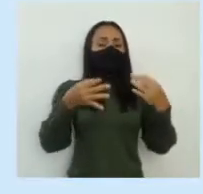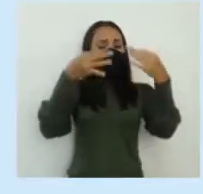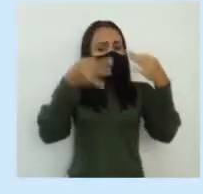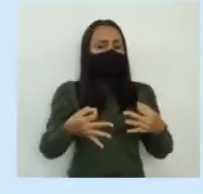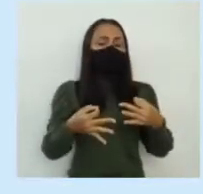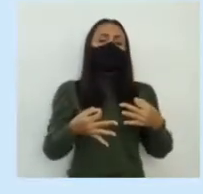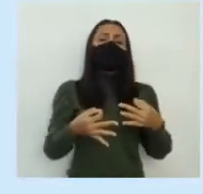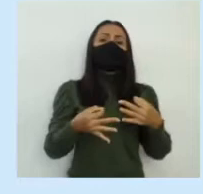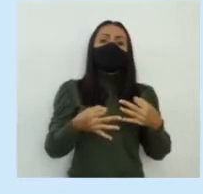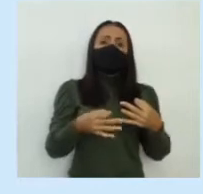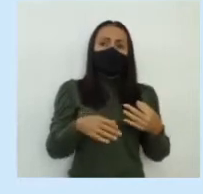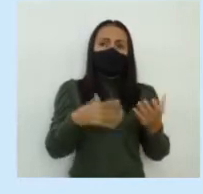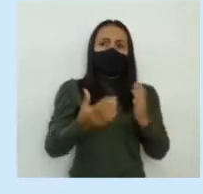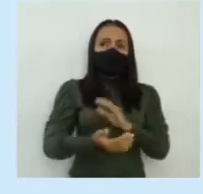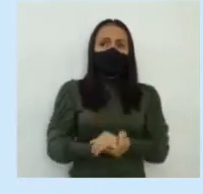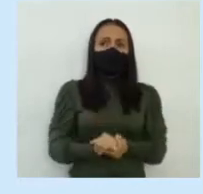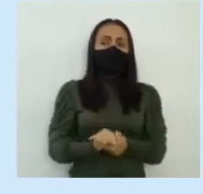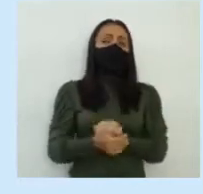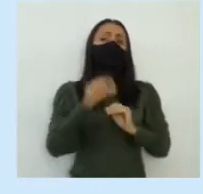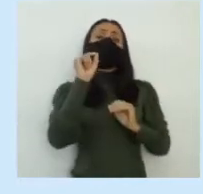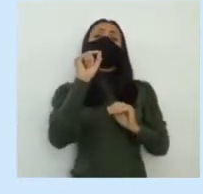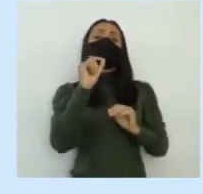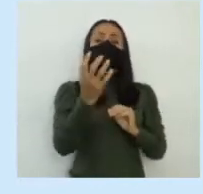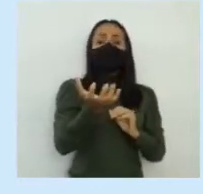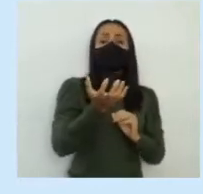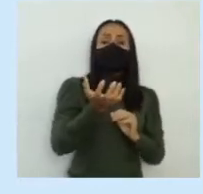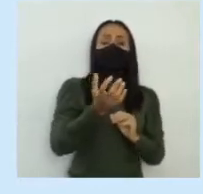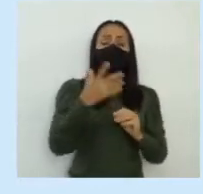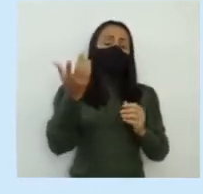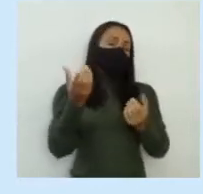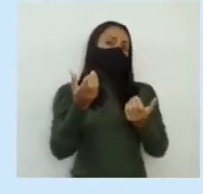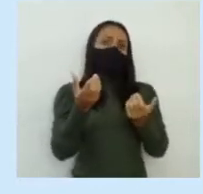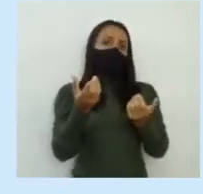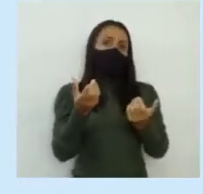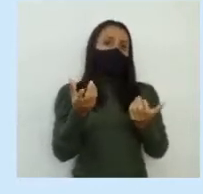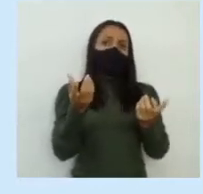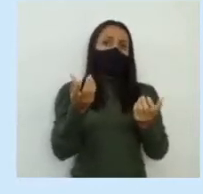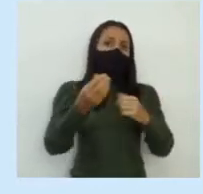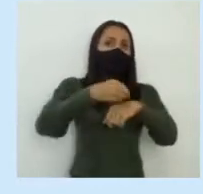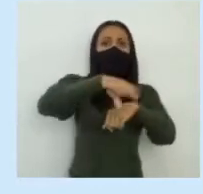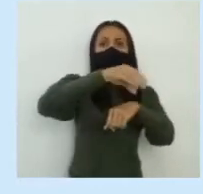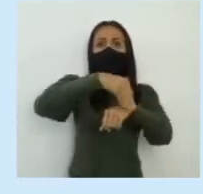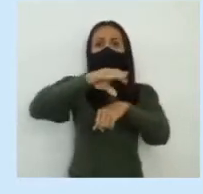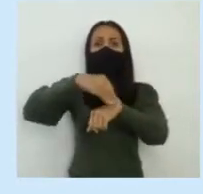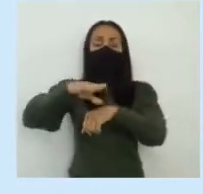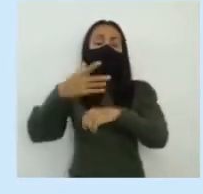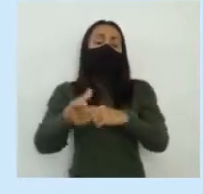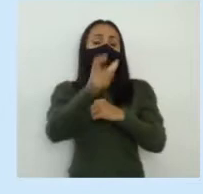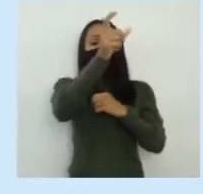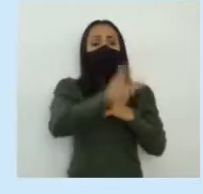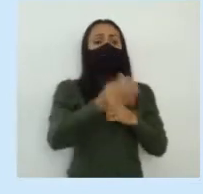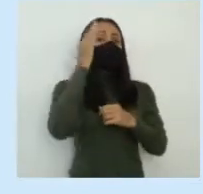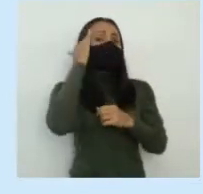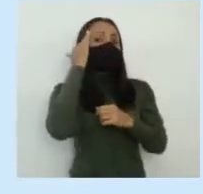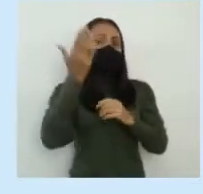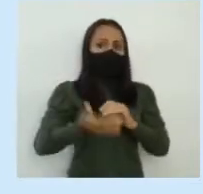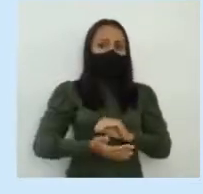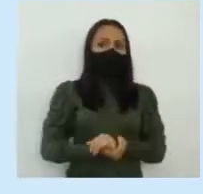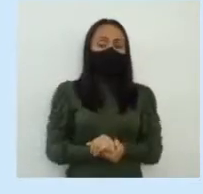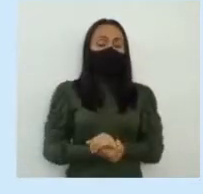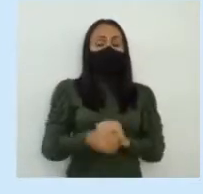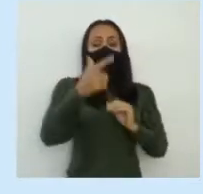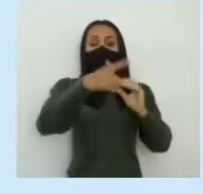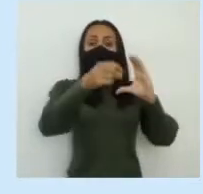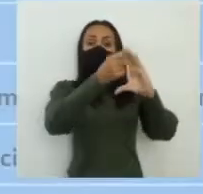tem que dizer a que veio. O que é que eu quero dizer com essa mensagem? O que é que eu quero que o destinatário entenda? Outra coisa, outra